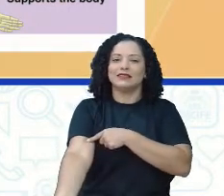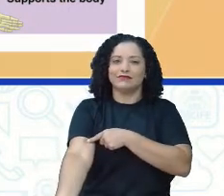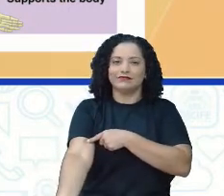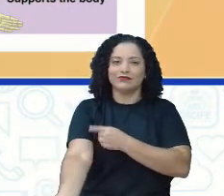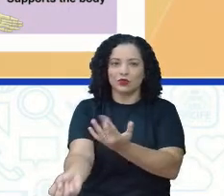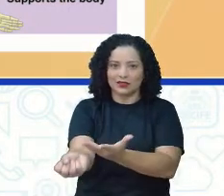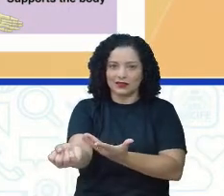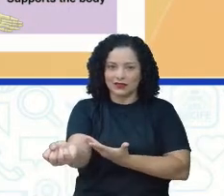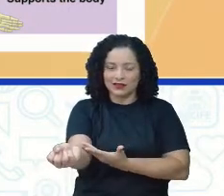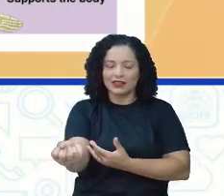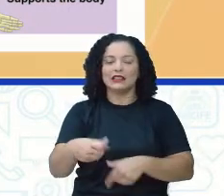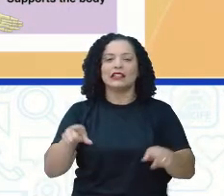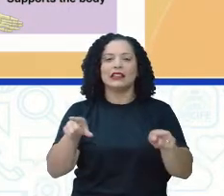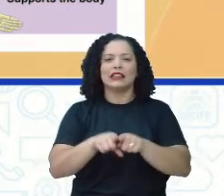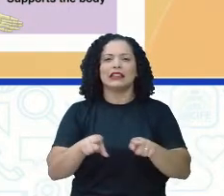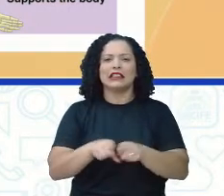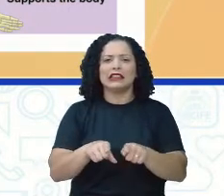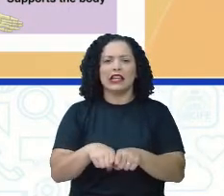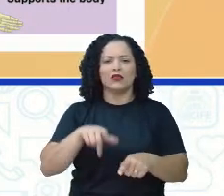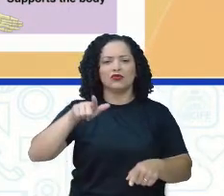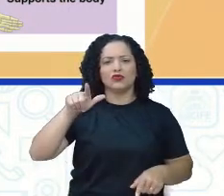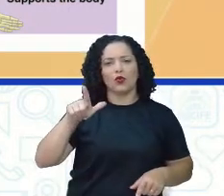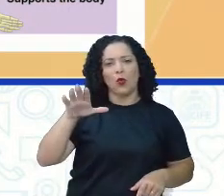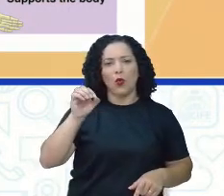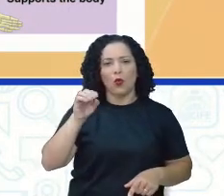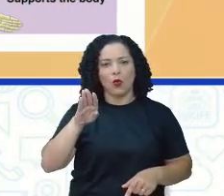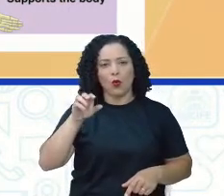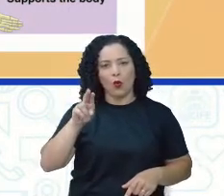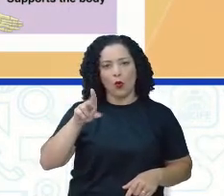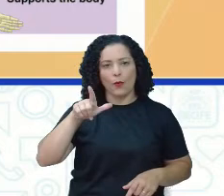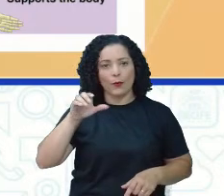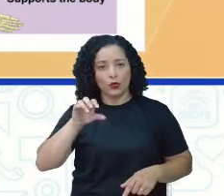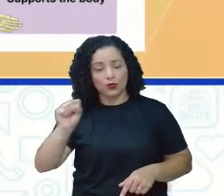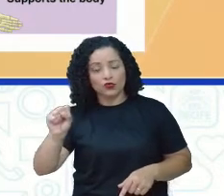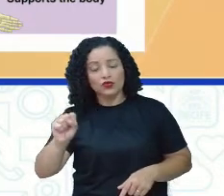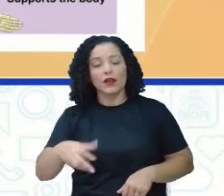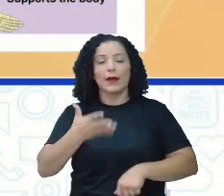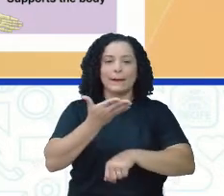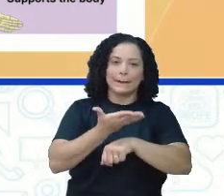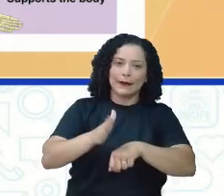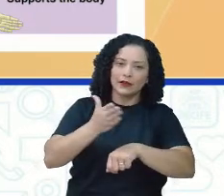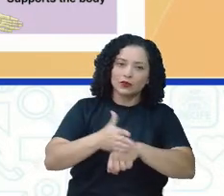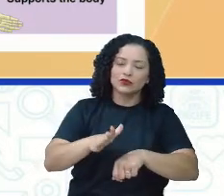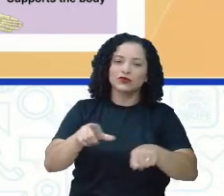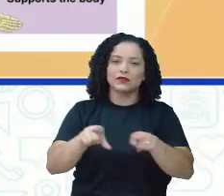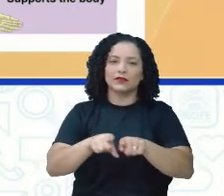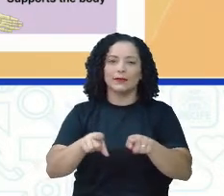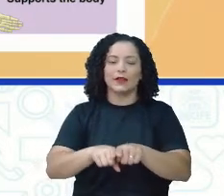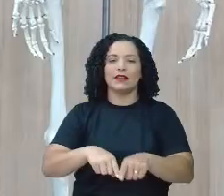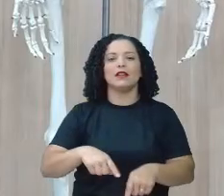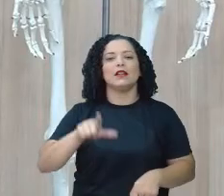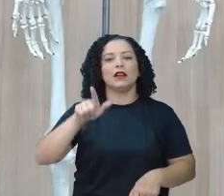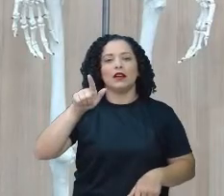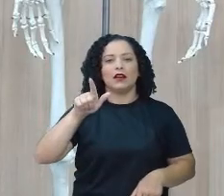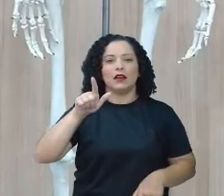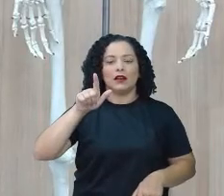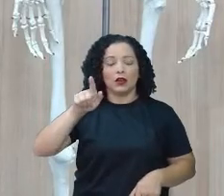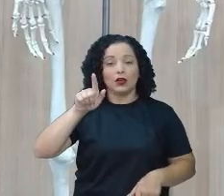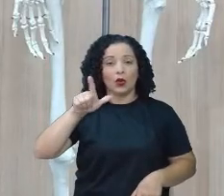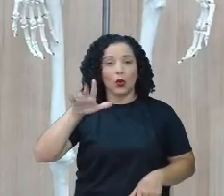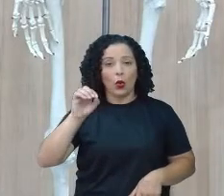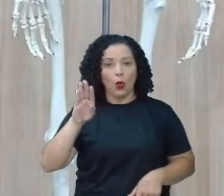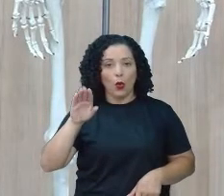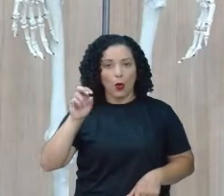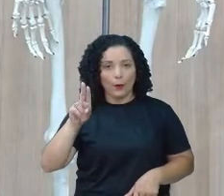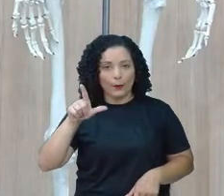são os leucócitos, dos glóbulos vermelhos, as hemácias e as plaquetas. Então, a gente vai precisar lembrar isso também durante a nossa